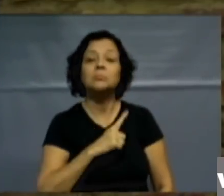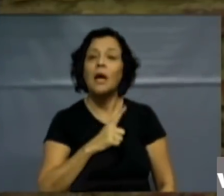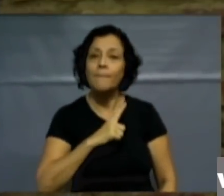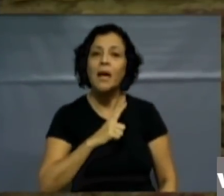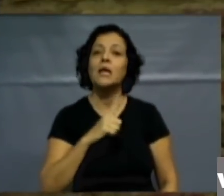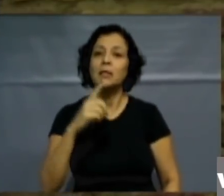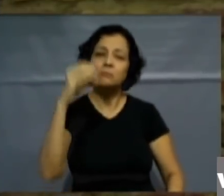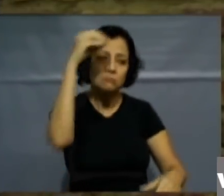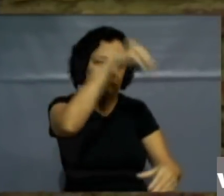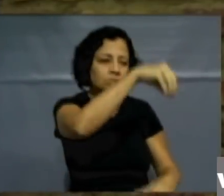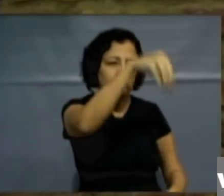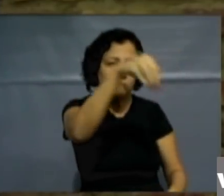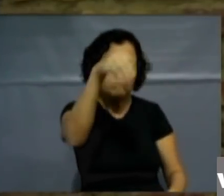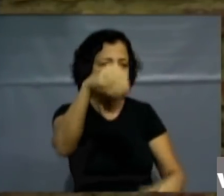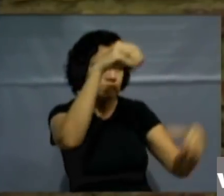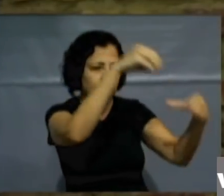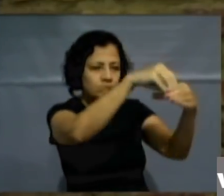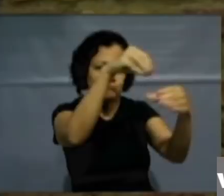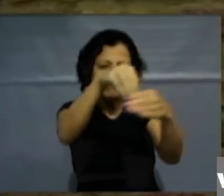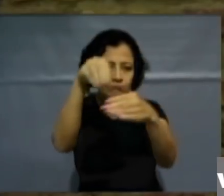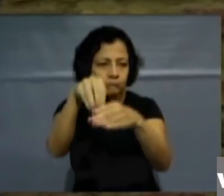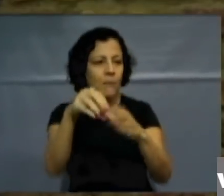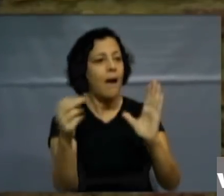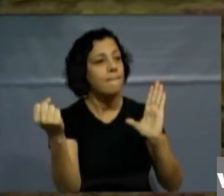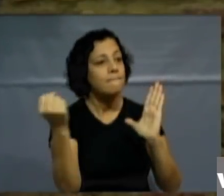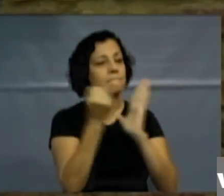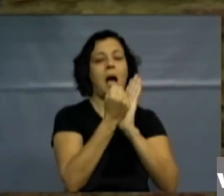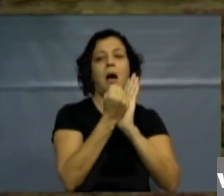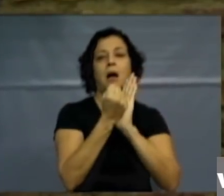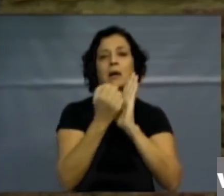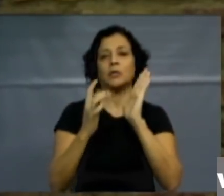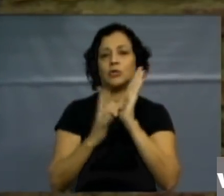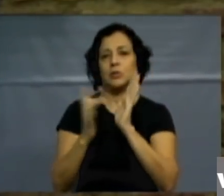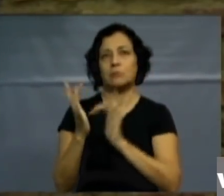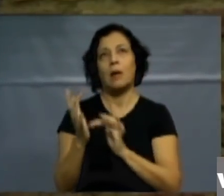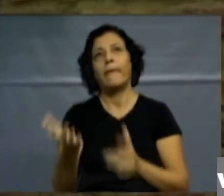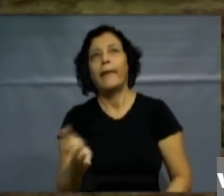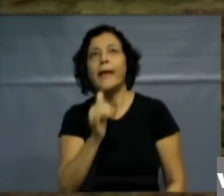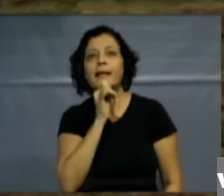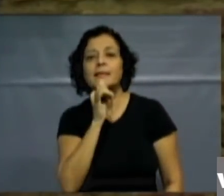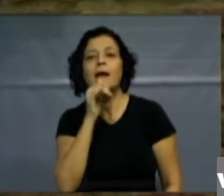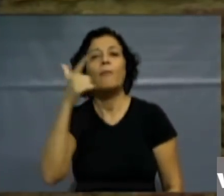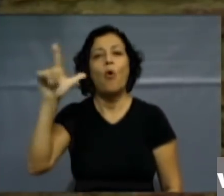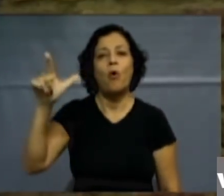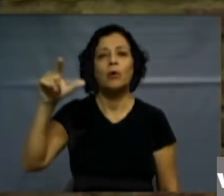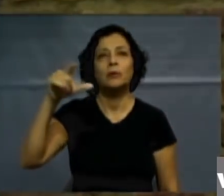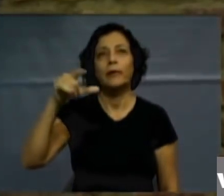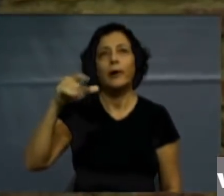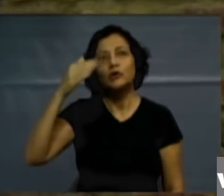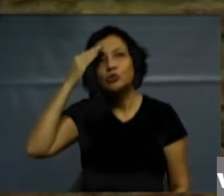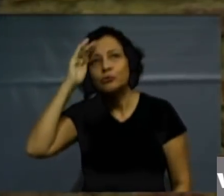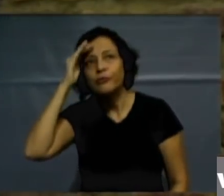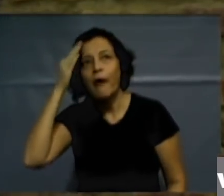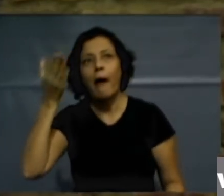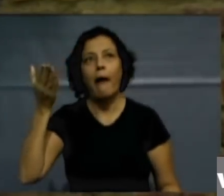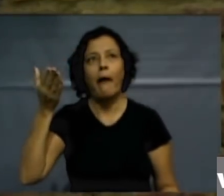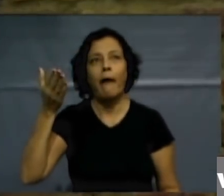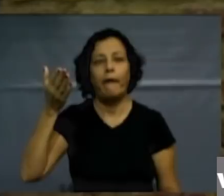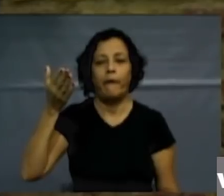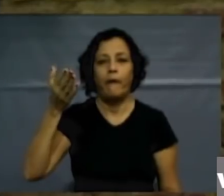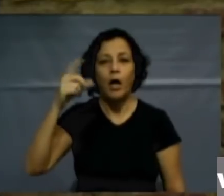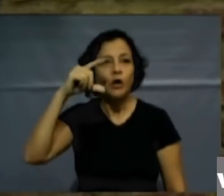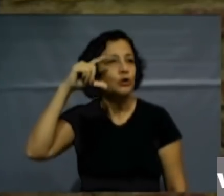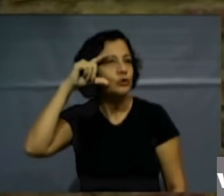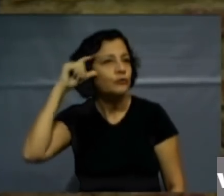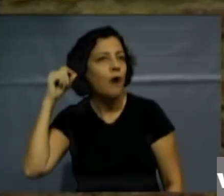Ciro, mas foram os apóstolos? Não, nós temos muitos exemplos. Chico Xavier, Divaldo Franco, Ivone Pereira do Amaral, Raul